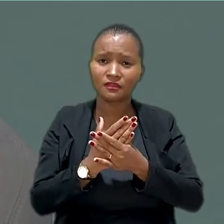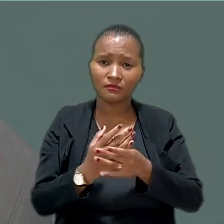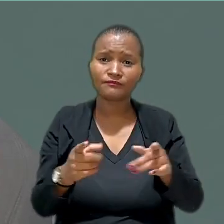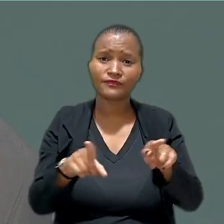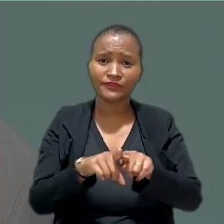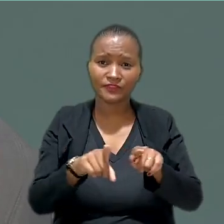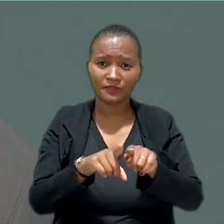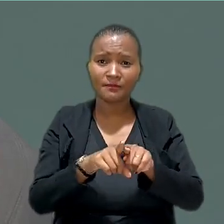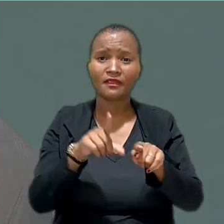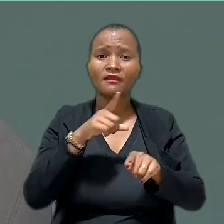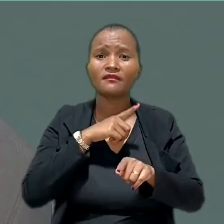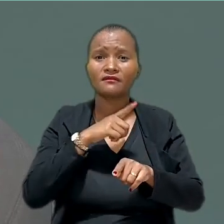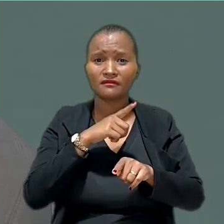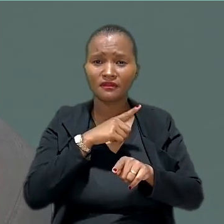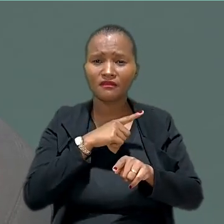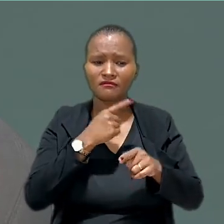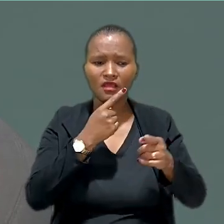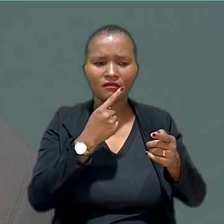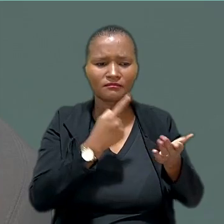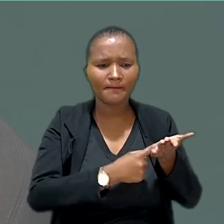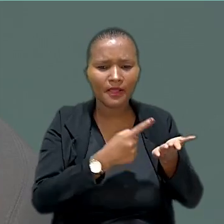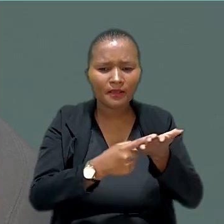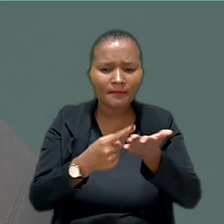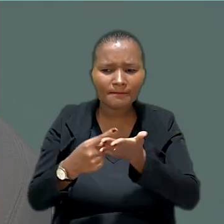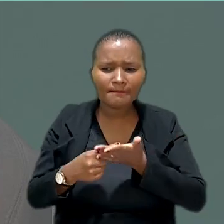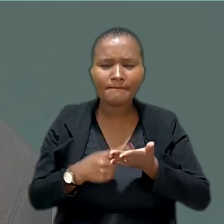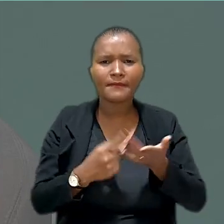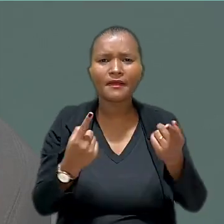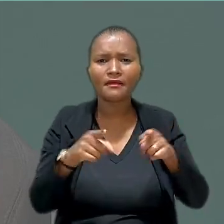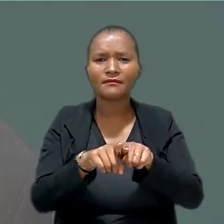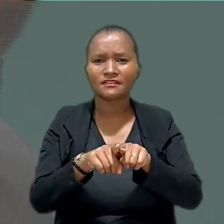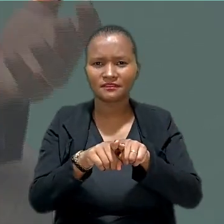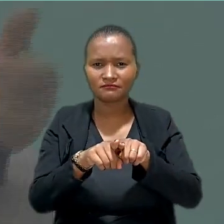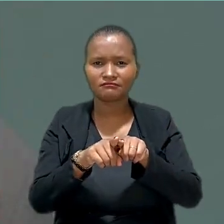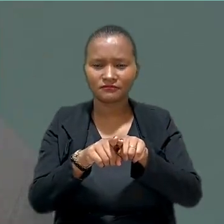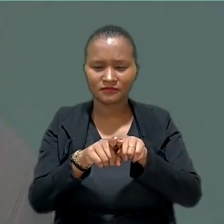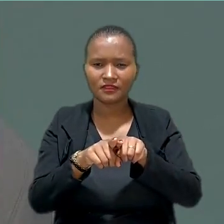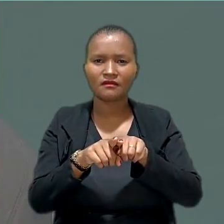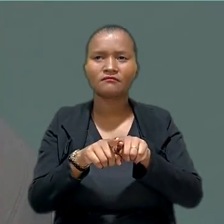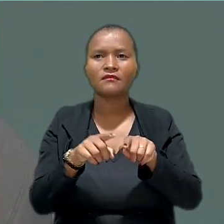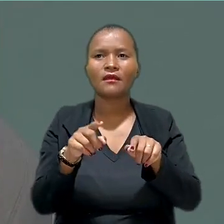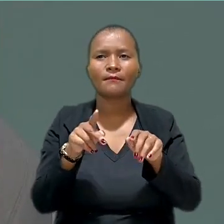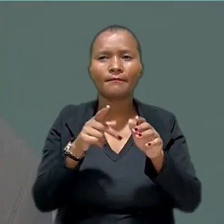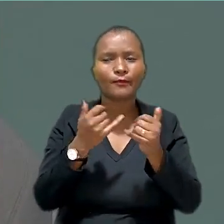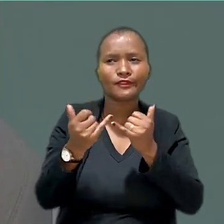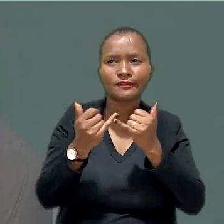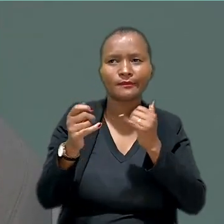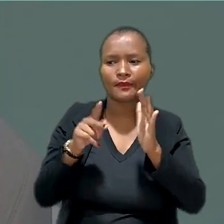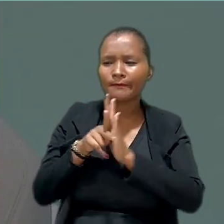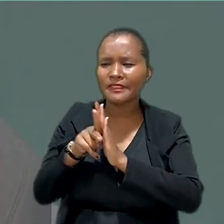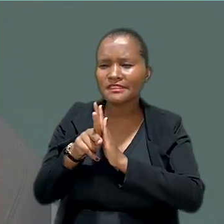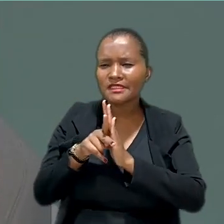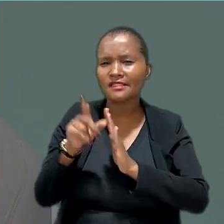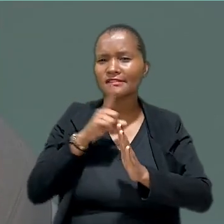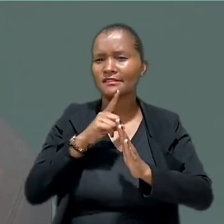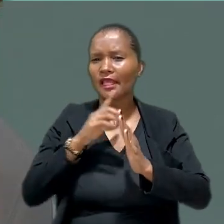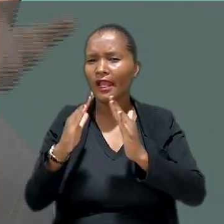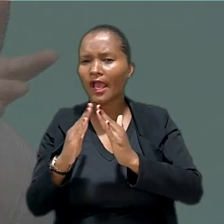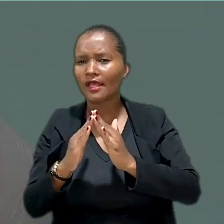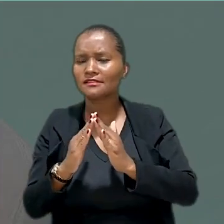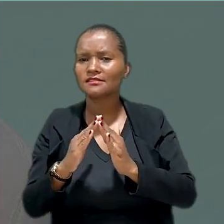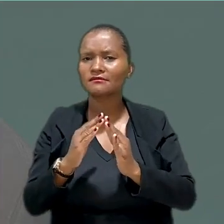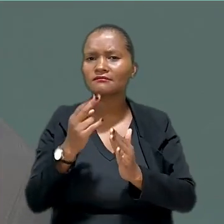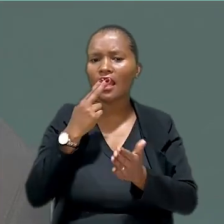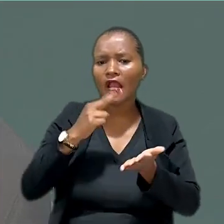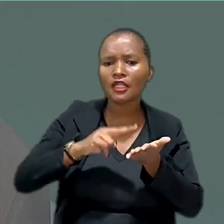instrumentos processuais, tem uma série de convênios que nós firmamos com diversos órgãos para investigar, por exemplo, se tem patrimônio imobiliário, cartório